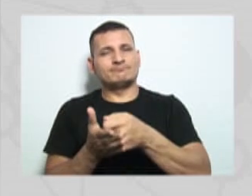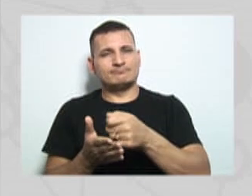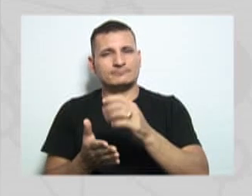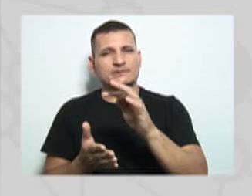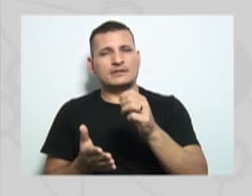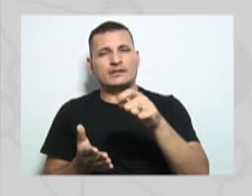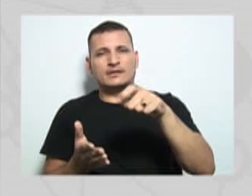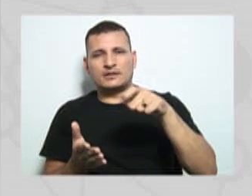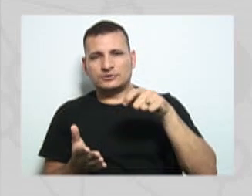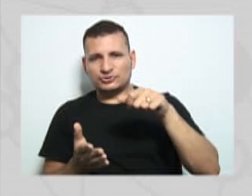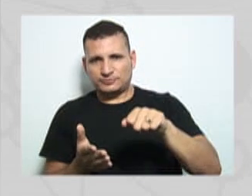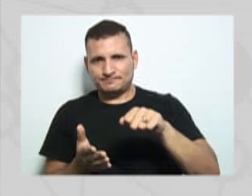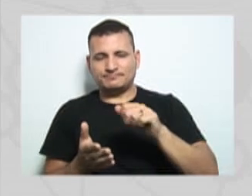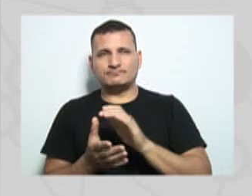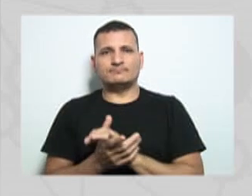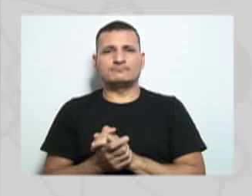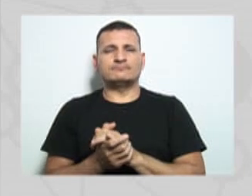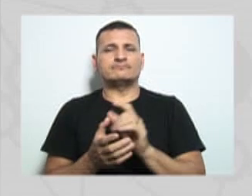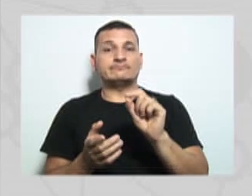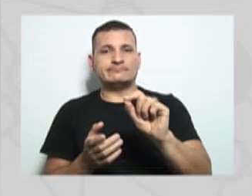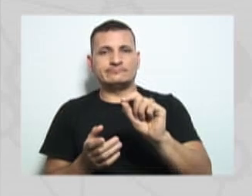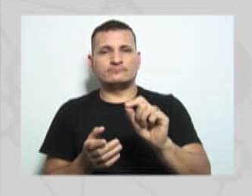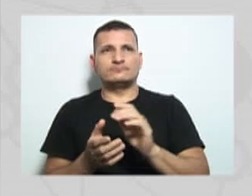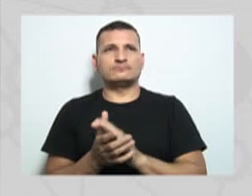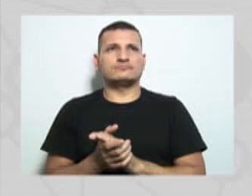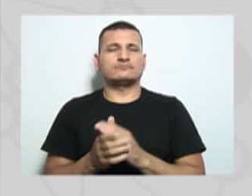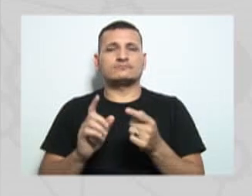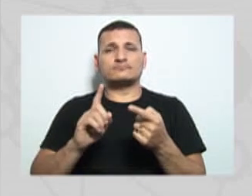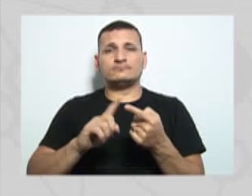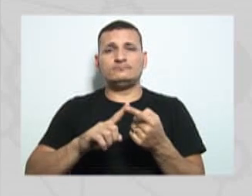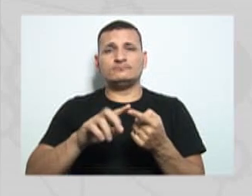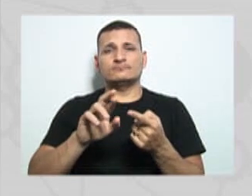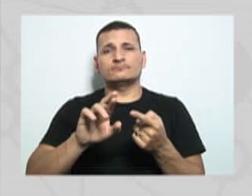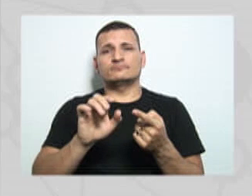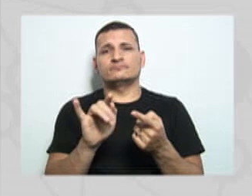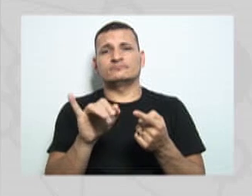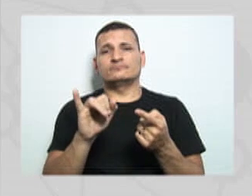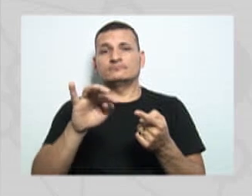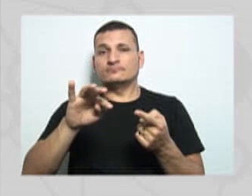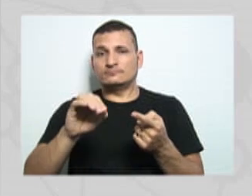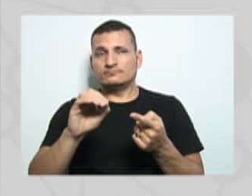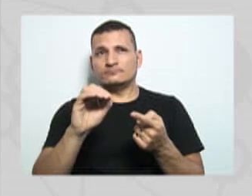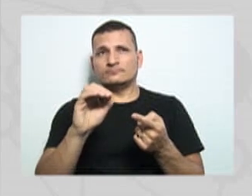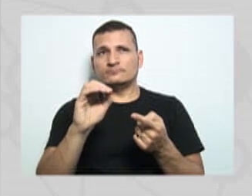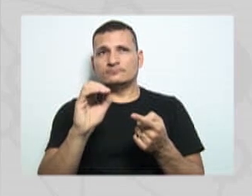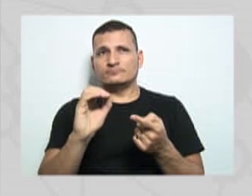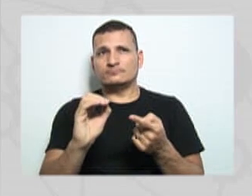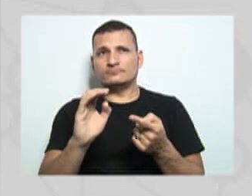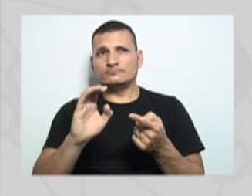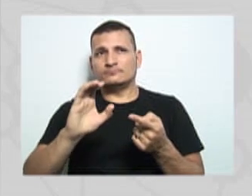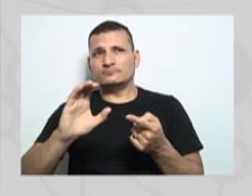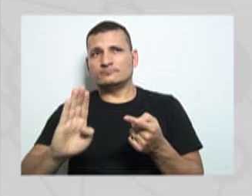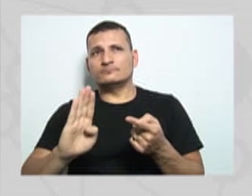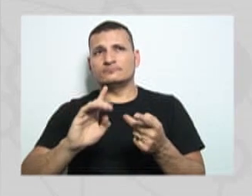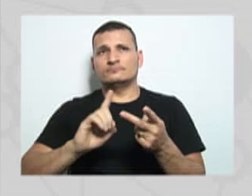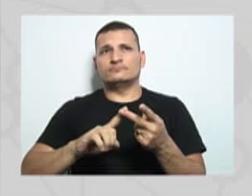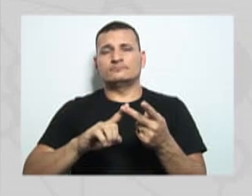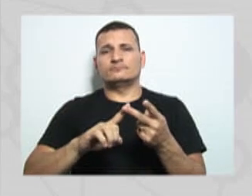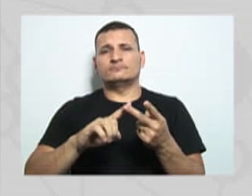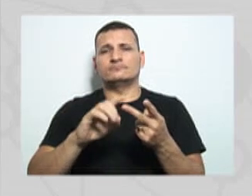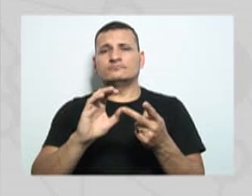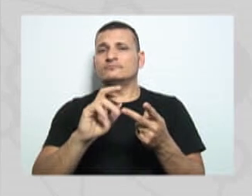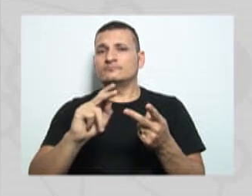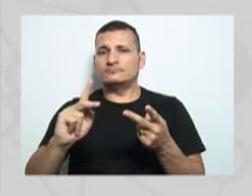para constituir uma cooperativa, que é o quê? Registro na OCB, contribuição cooperativista e contribuição